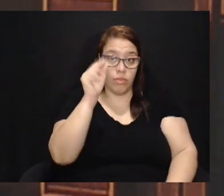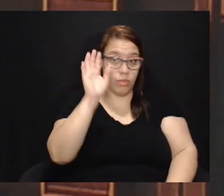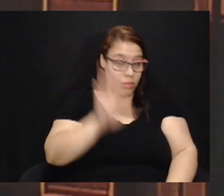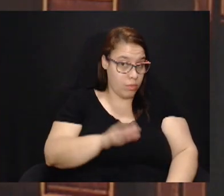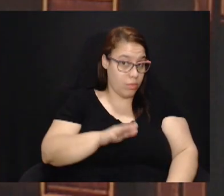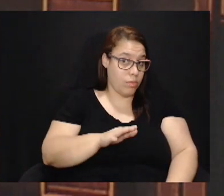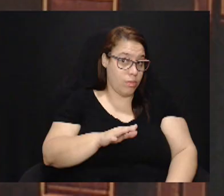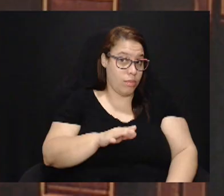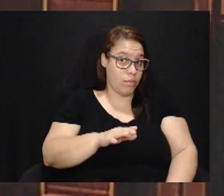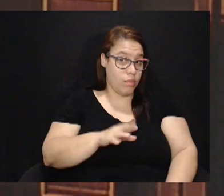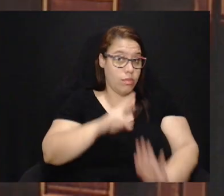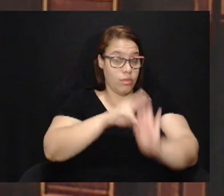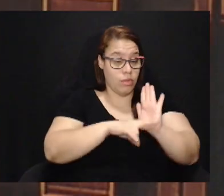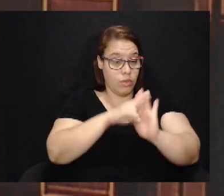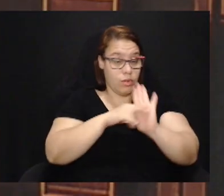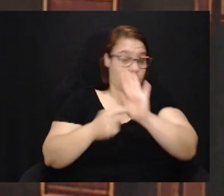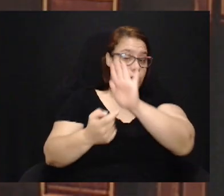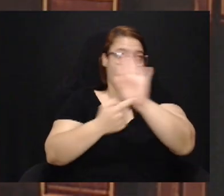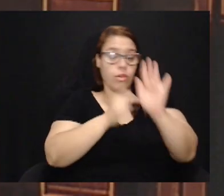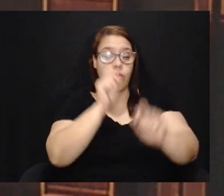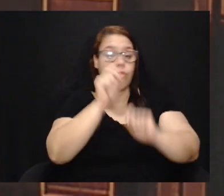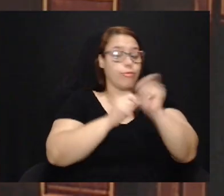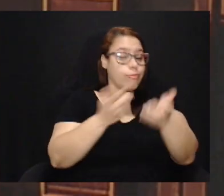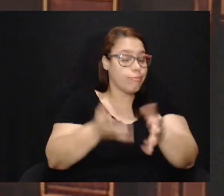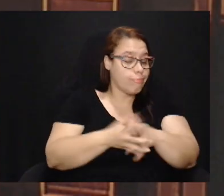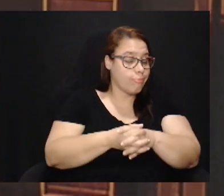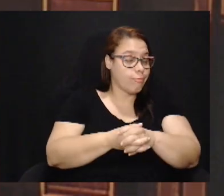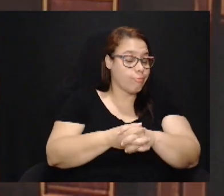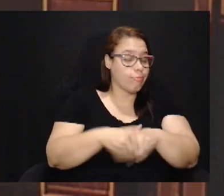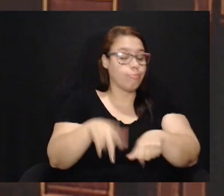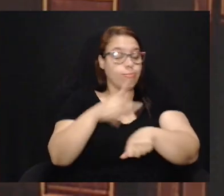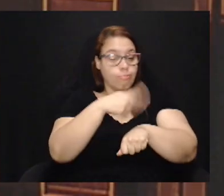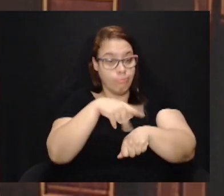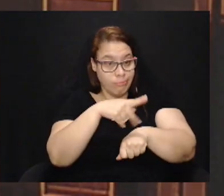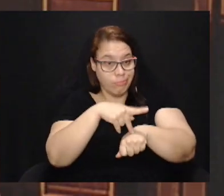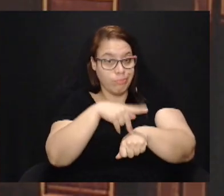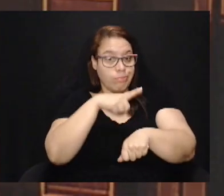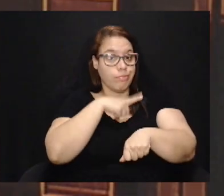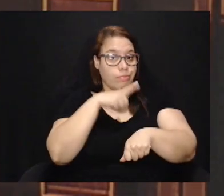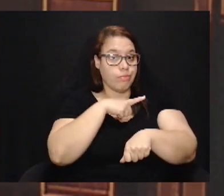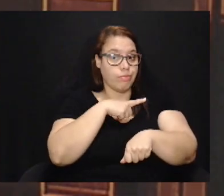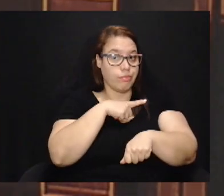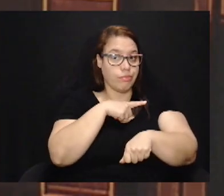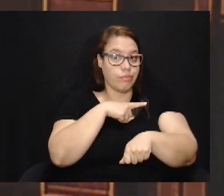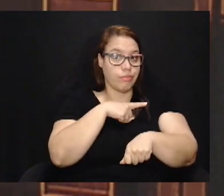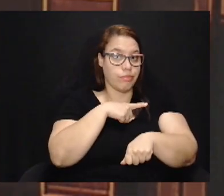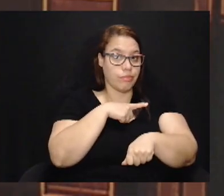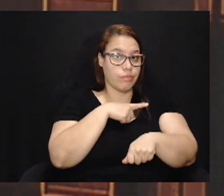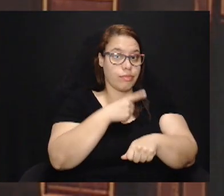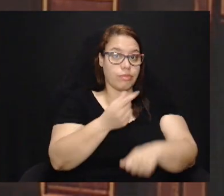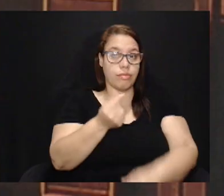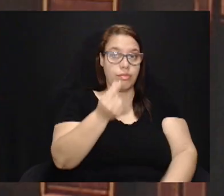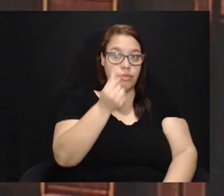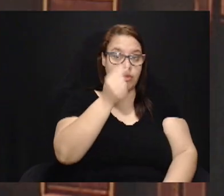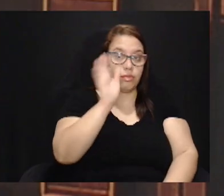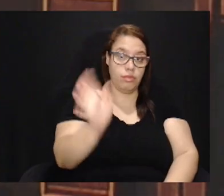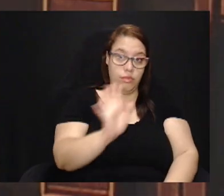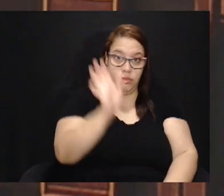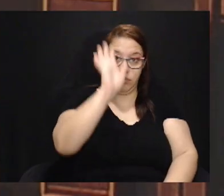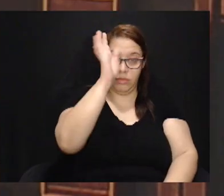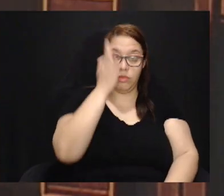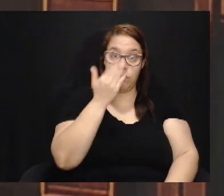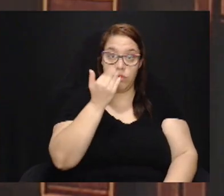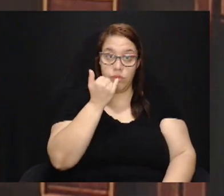nos traz? Que, obviamente, os países que têm um custo mais elevado para a alimentação de